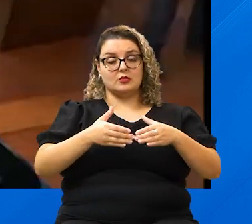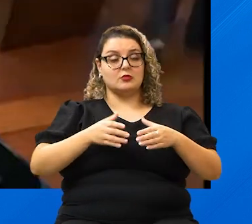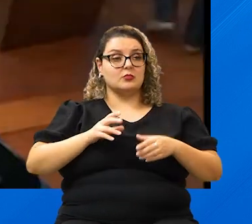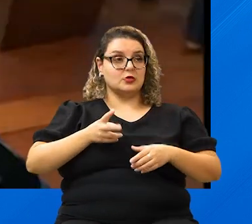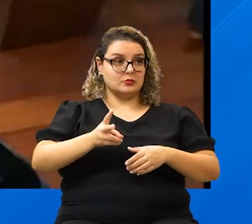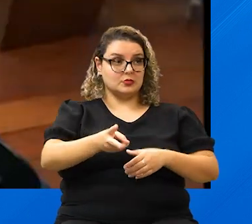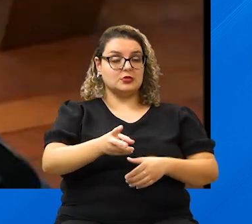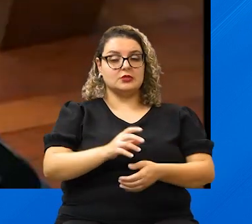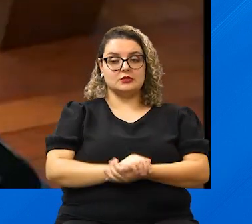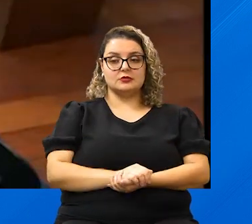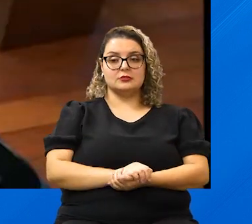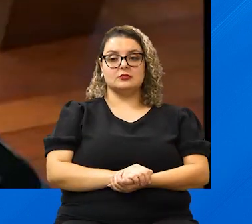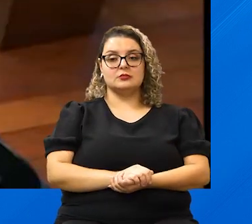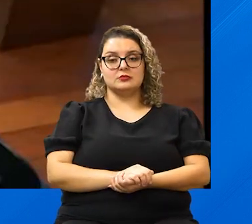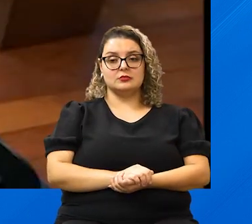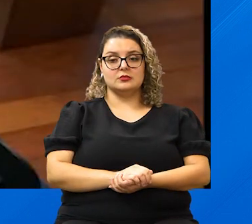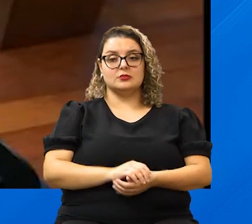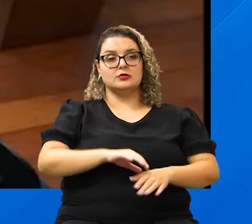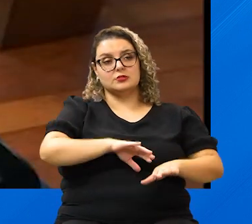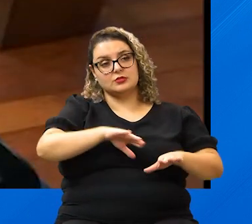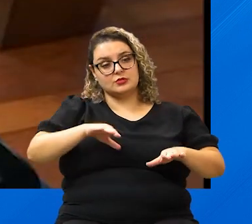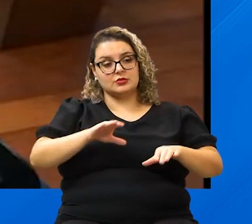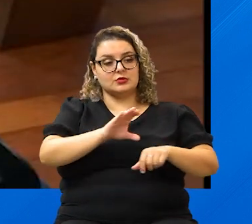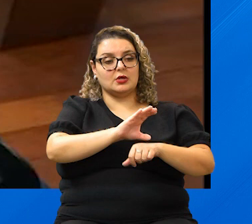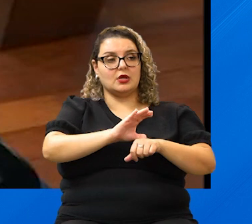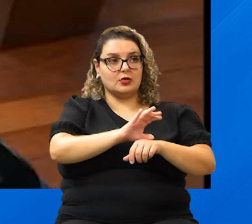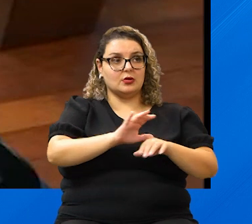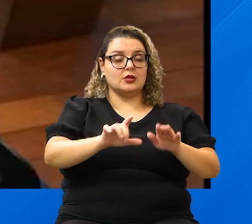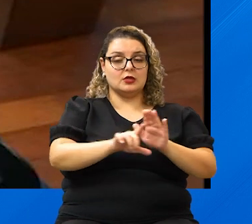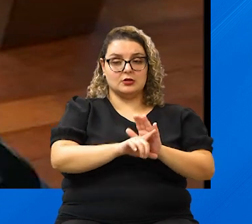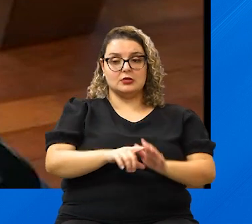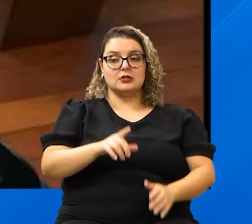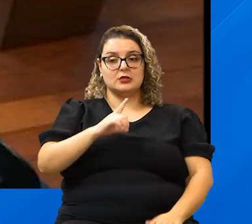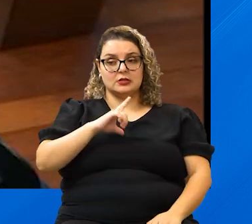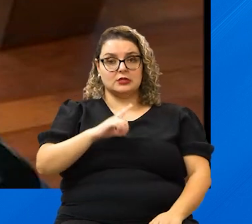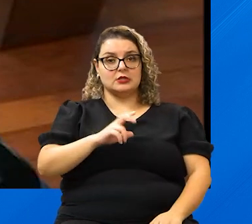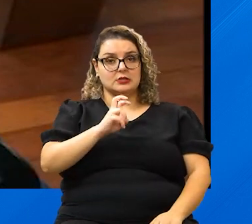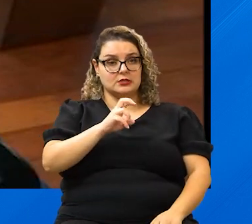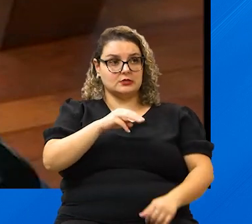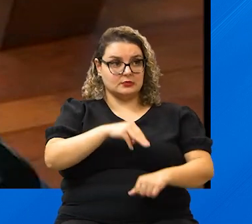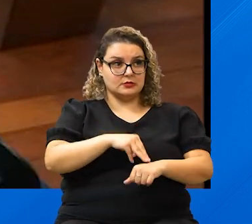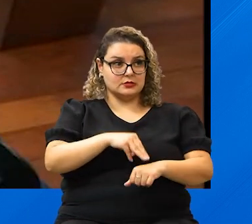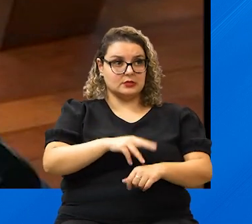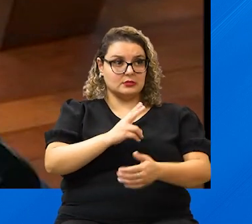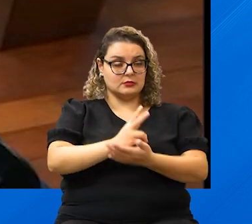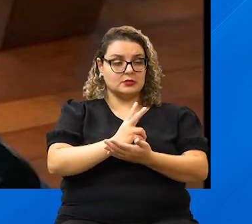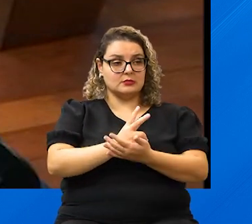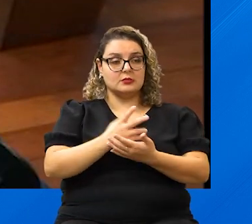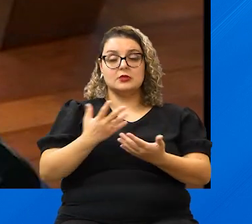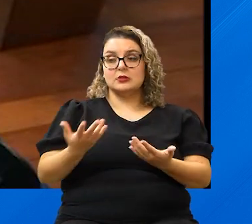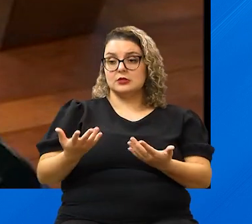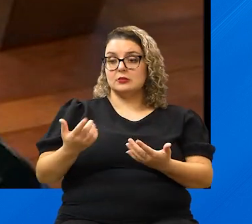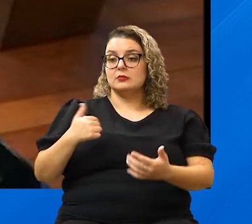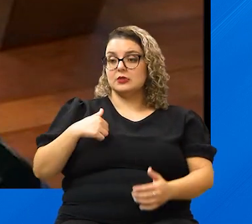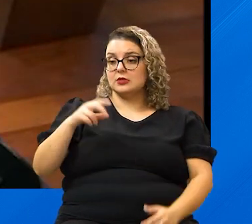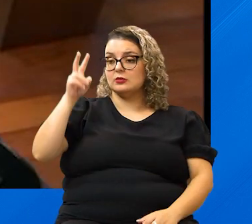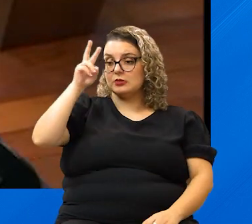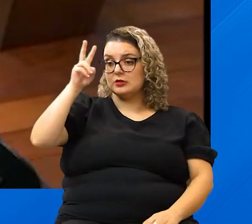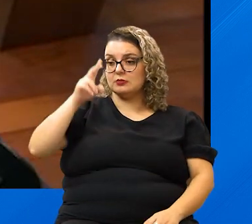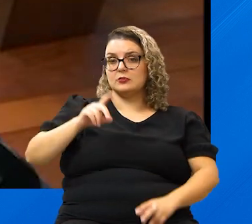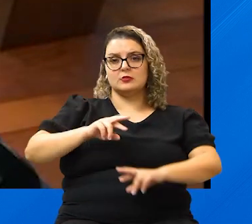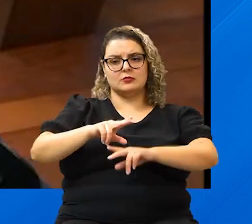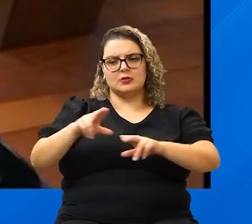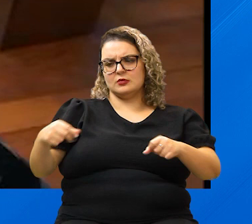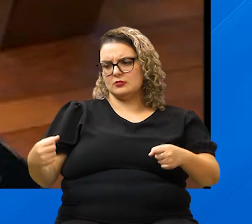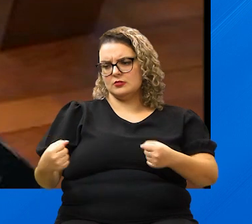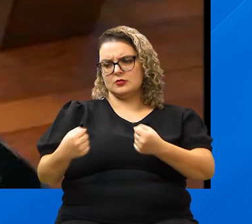de Constituição e Legalidade, tem sempre 5 membros. Então, mas aí eu lembro que a gente fez vários embates com o movimento feminista, teve a questão